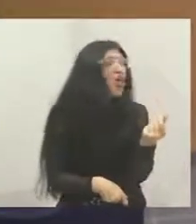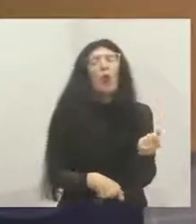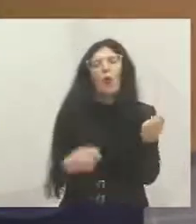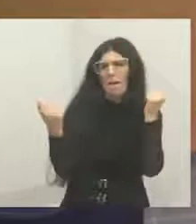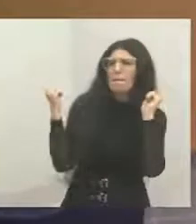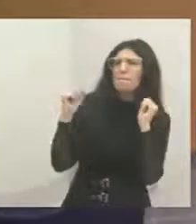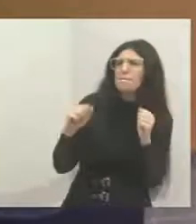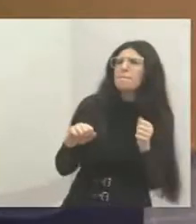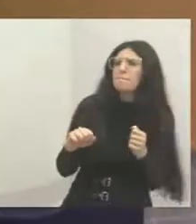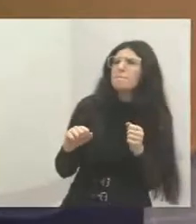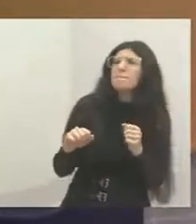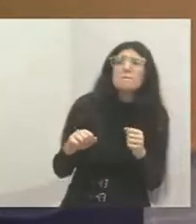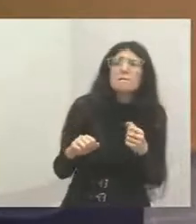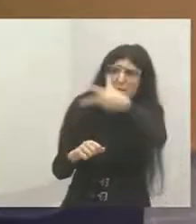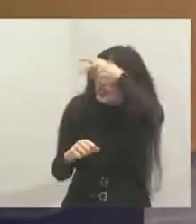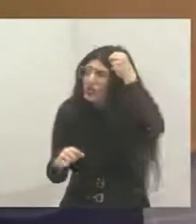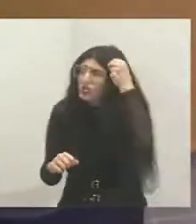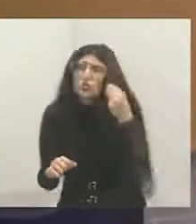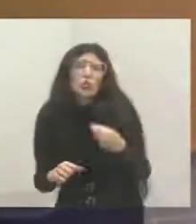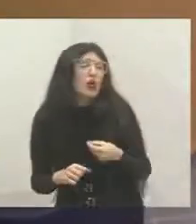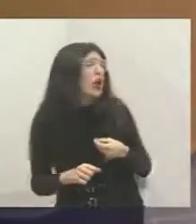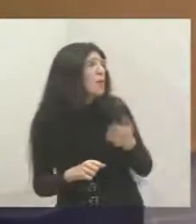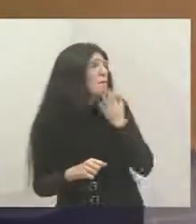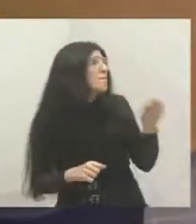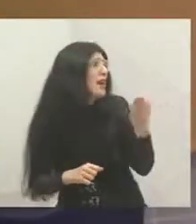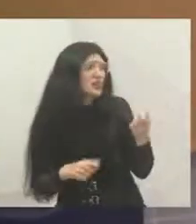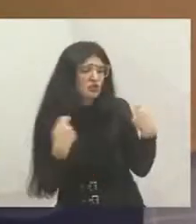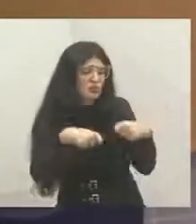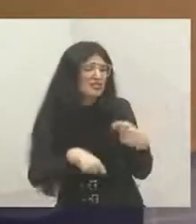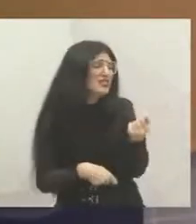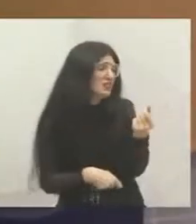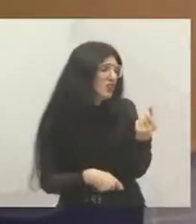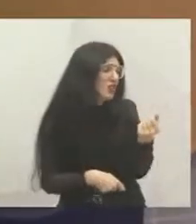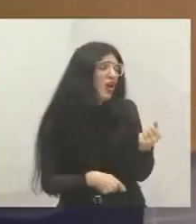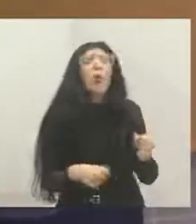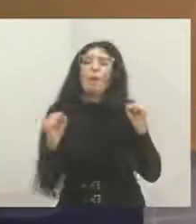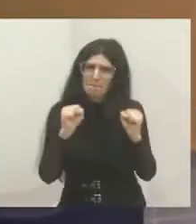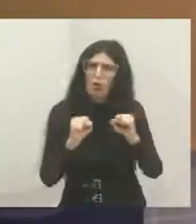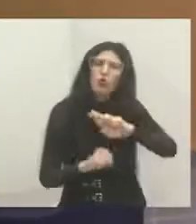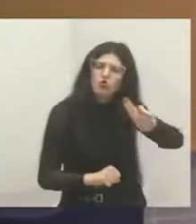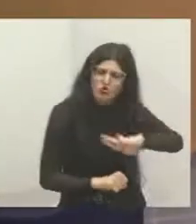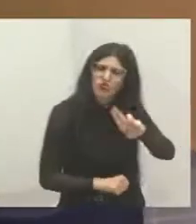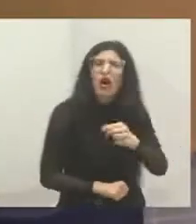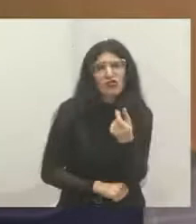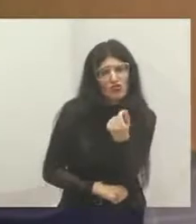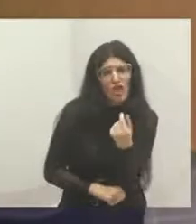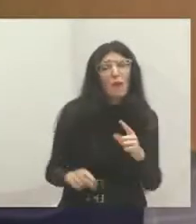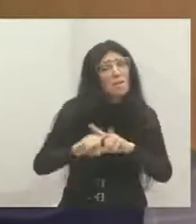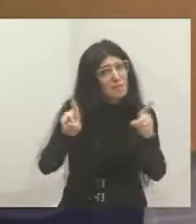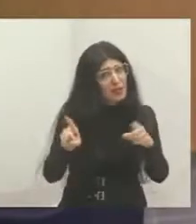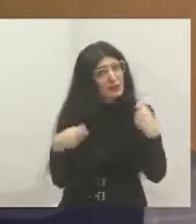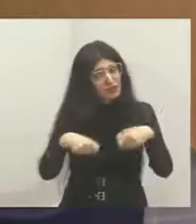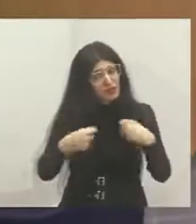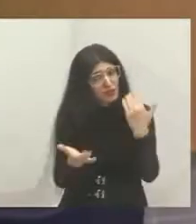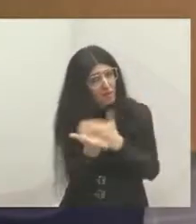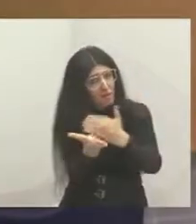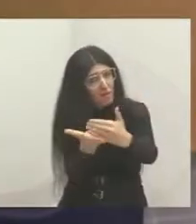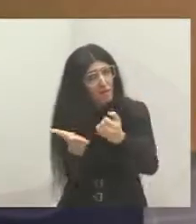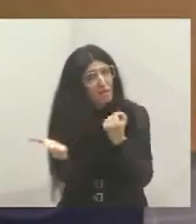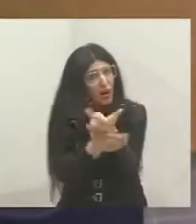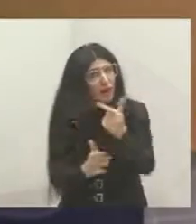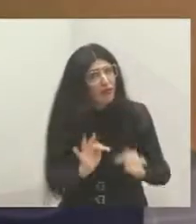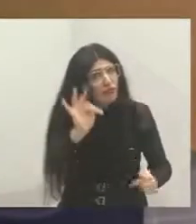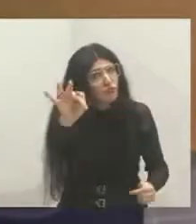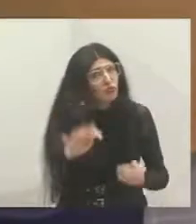algumas parcelas ou outras. Então, é complexo afirmar na integridade se vai chegar ou não ao percentual. Temos que avaliar como está